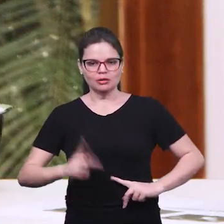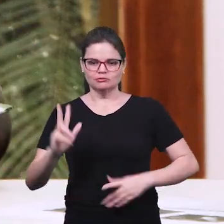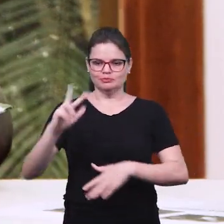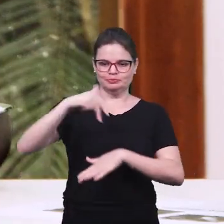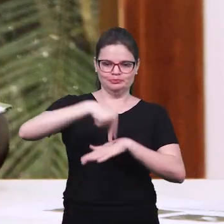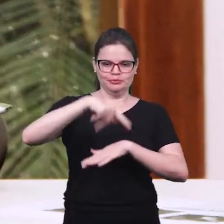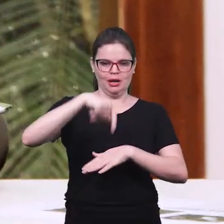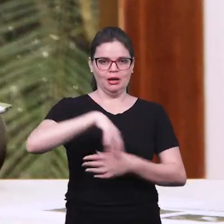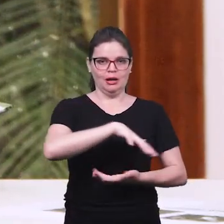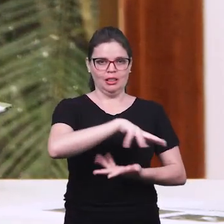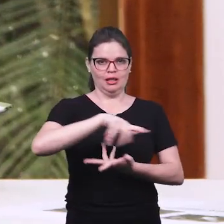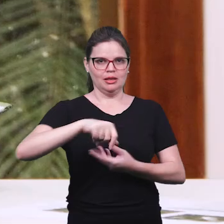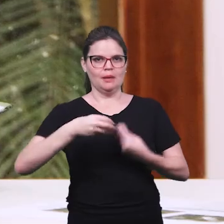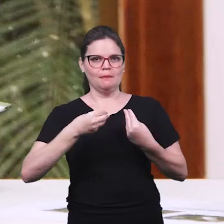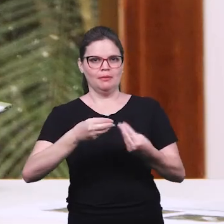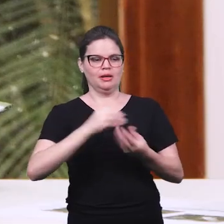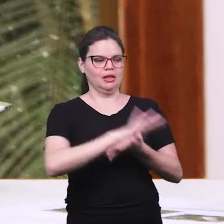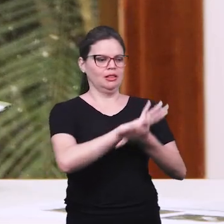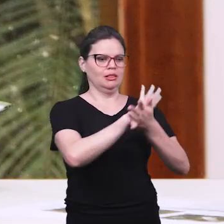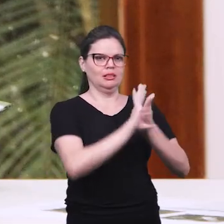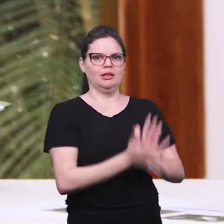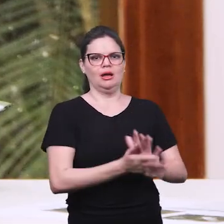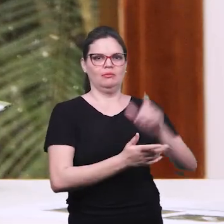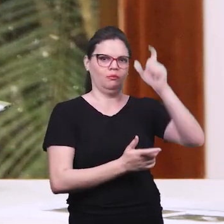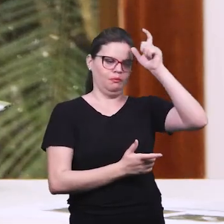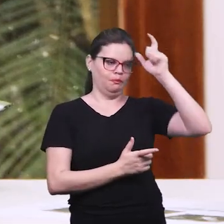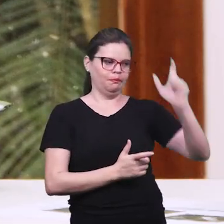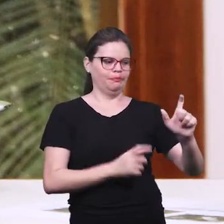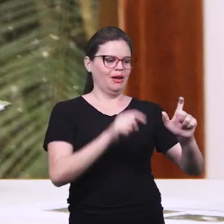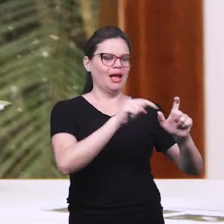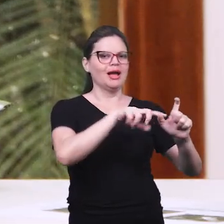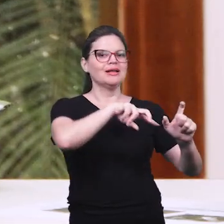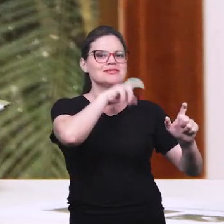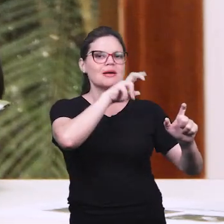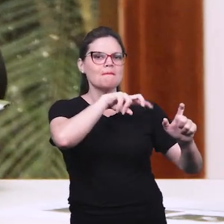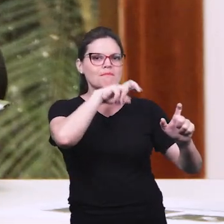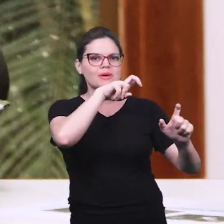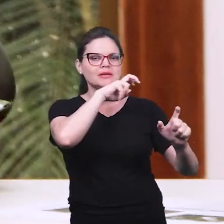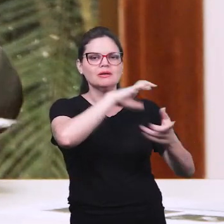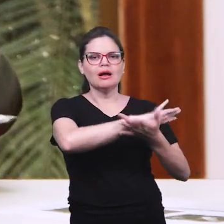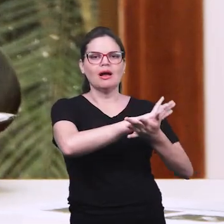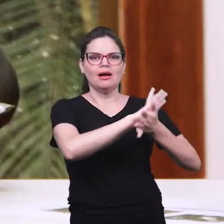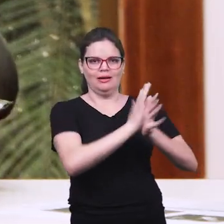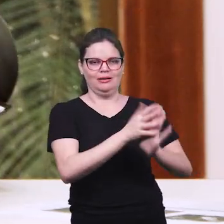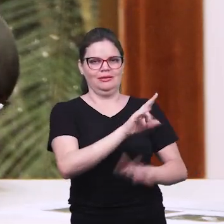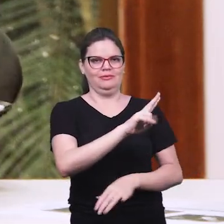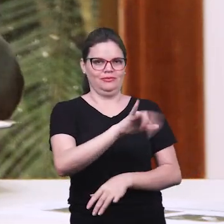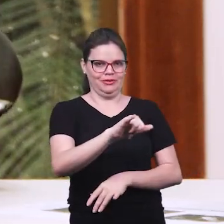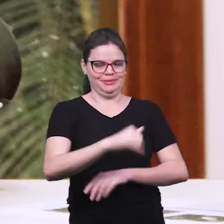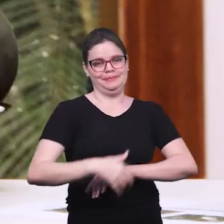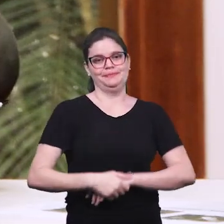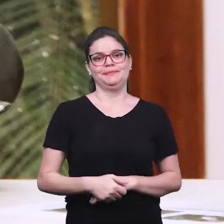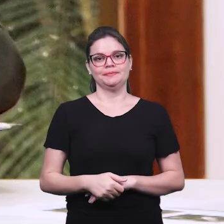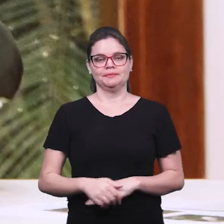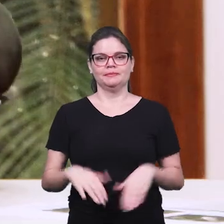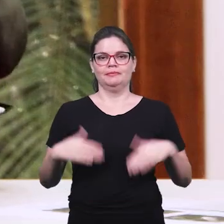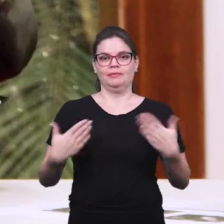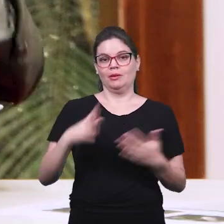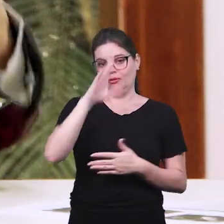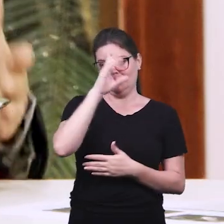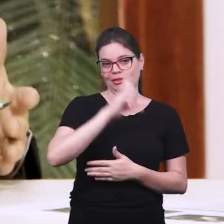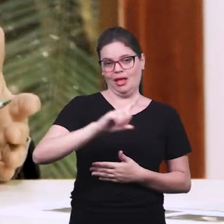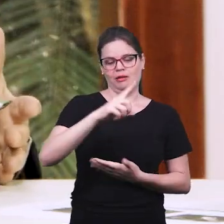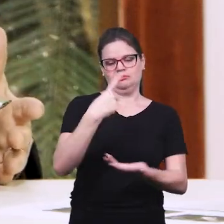Voltando à história agora de Israel, Deus faz um acordo, uma aliança, um pacto,